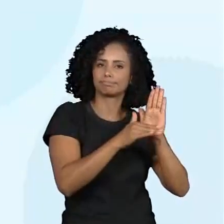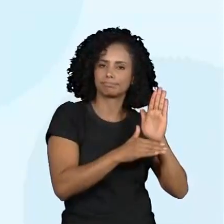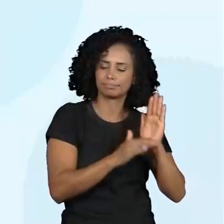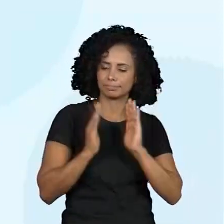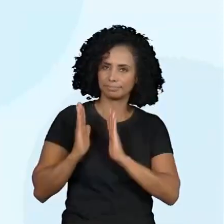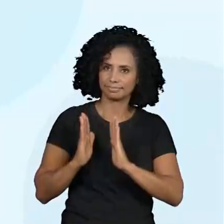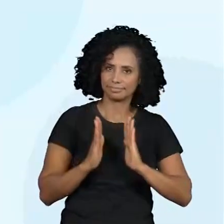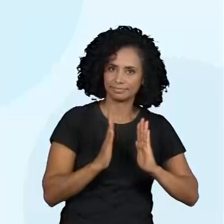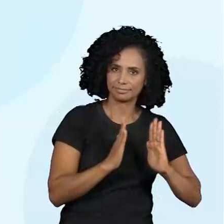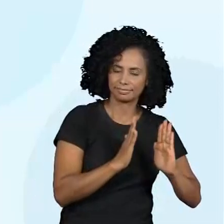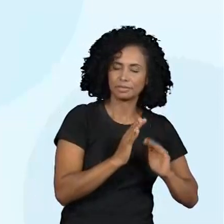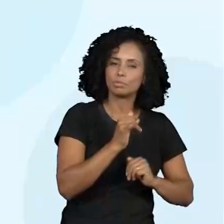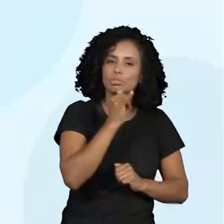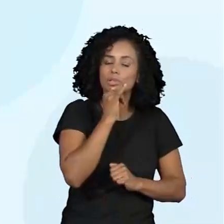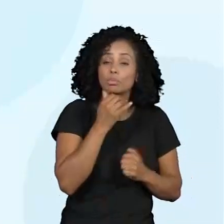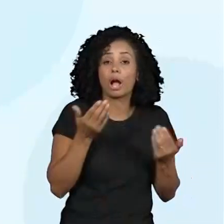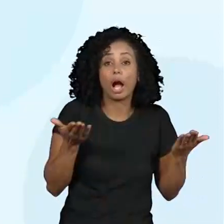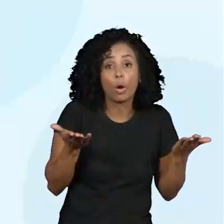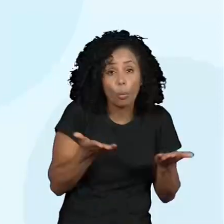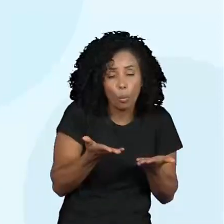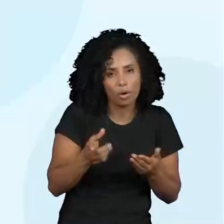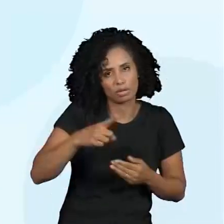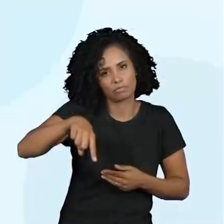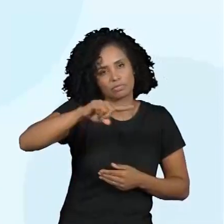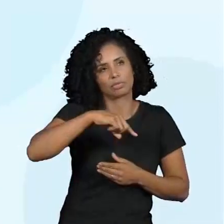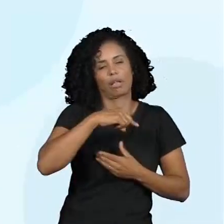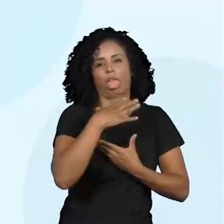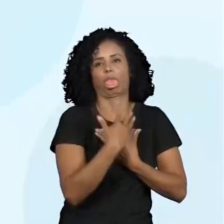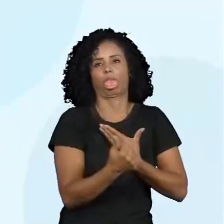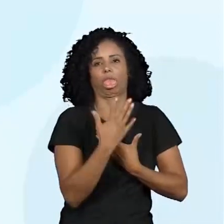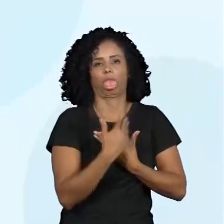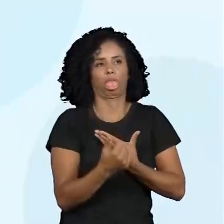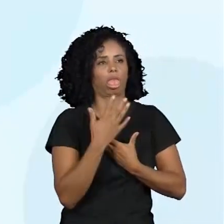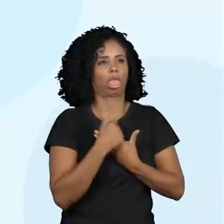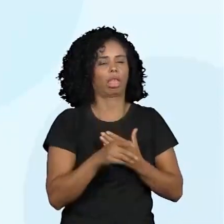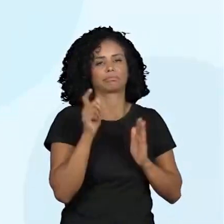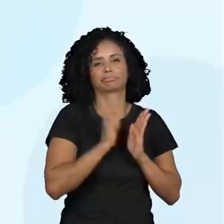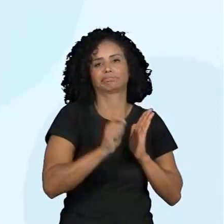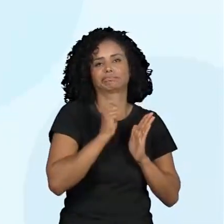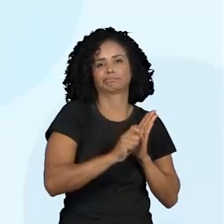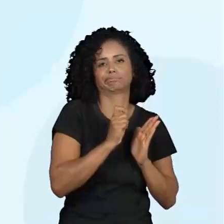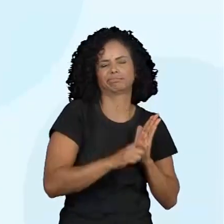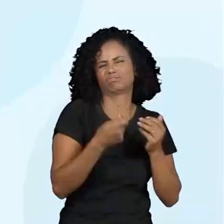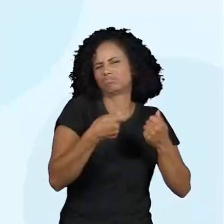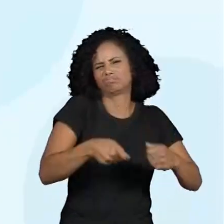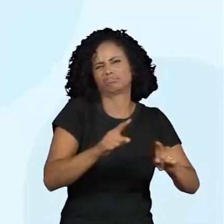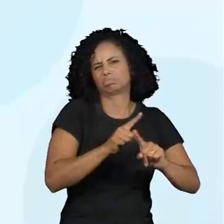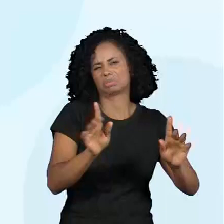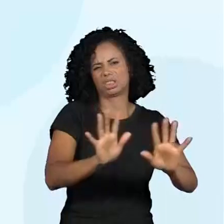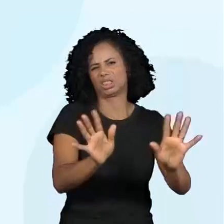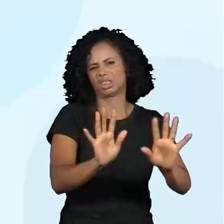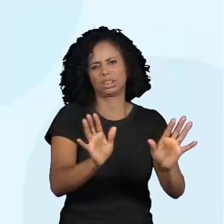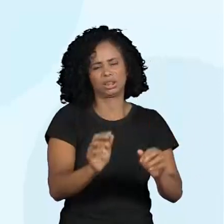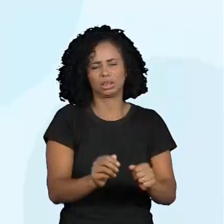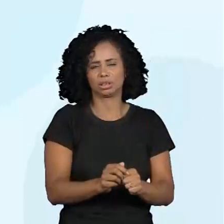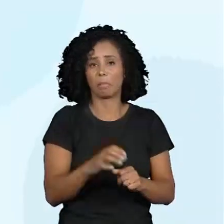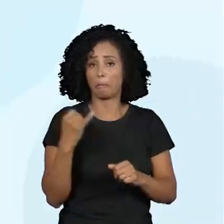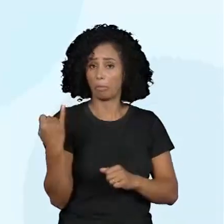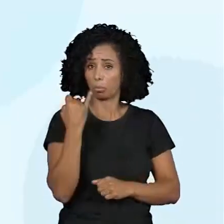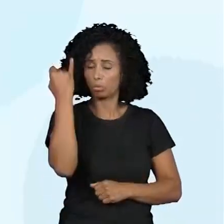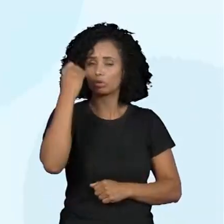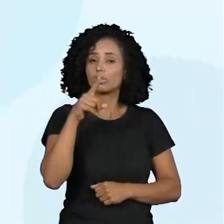ó, você não precisa agora na aula copiar, então evita copiar. O que é interessante? A lista de